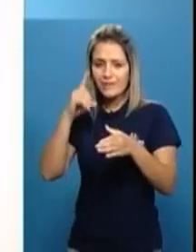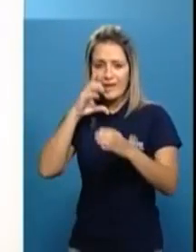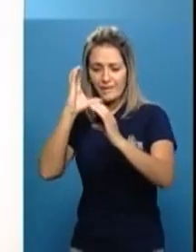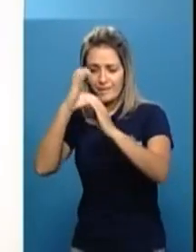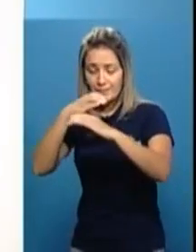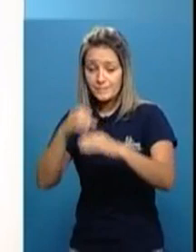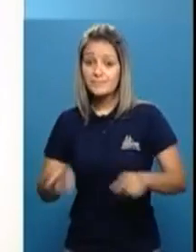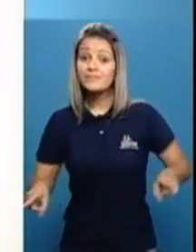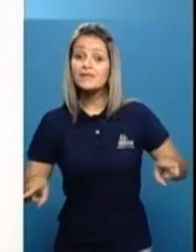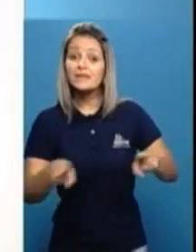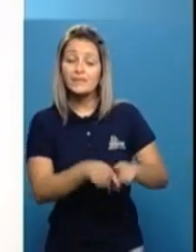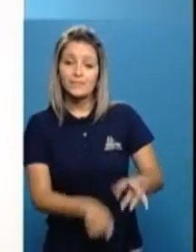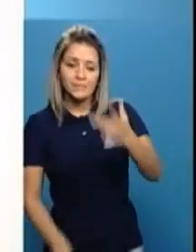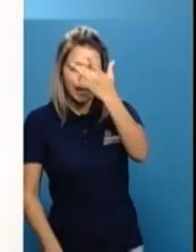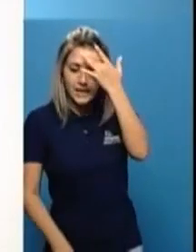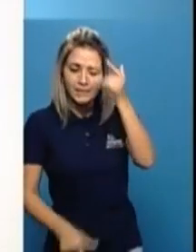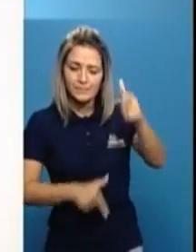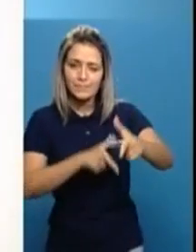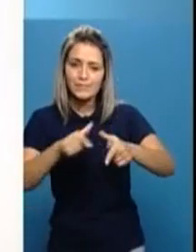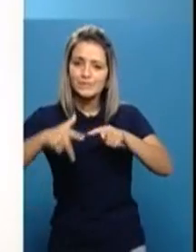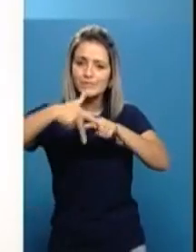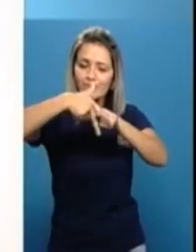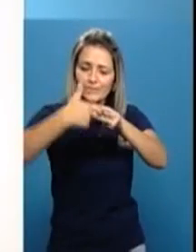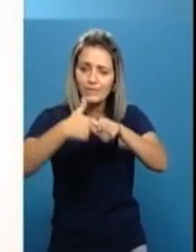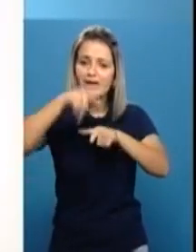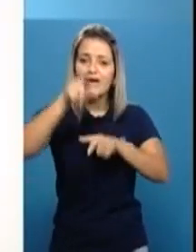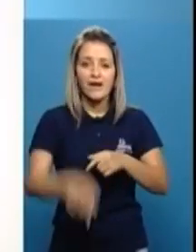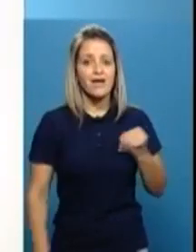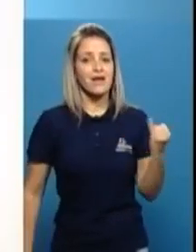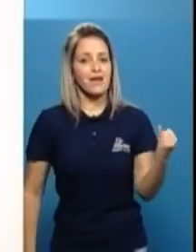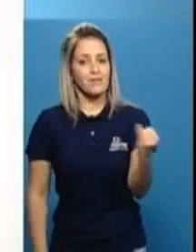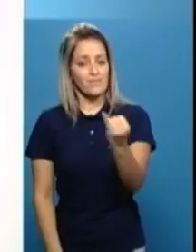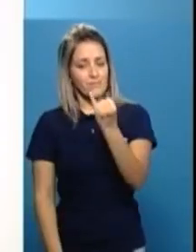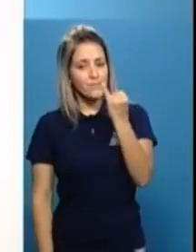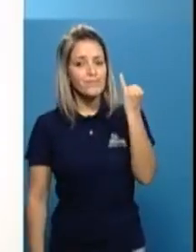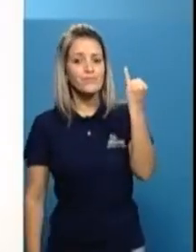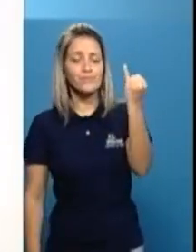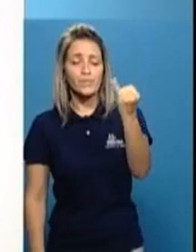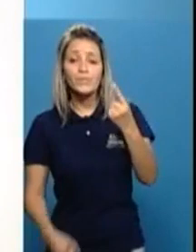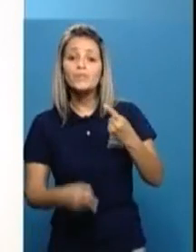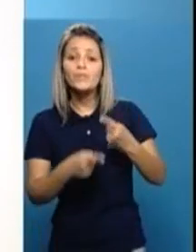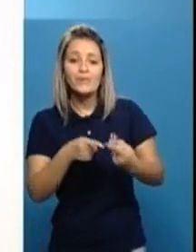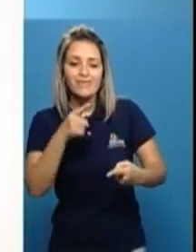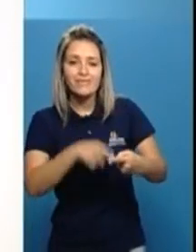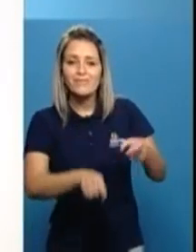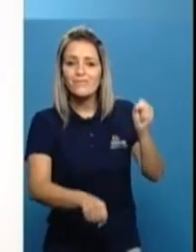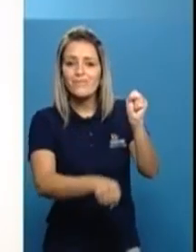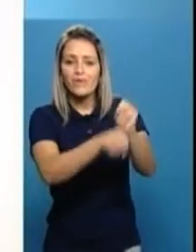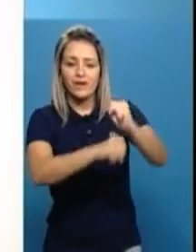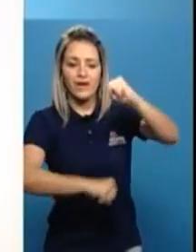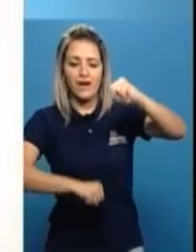de pessoal de manutenção tem uma importância enorme dentro dessa operação, porque a operação não pode parar.